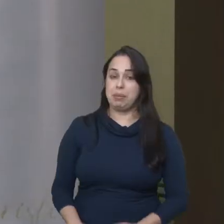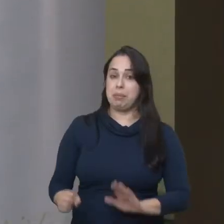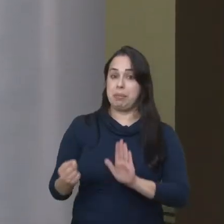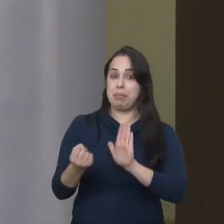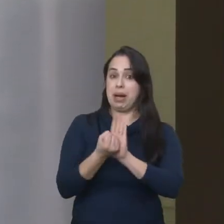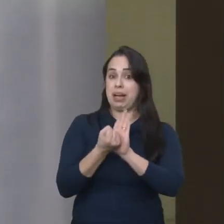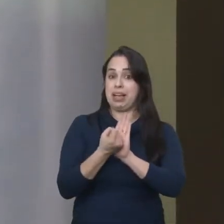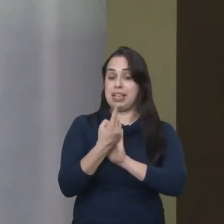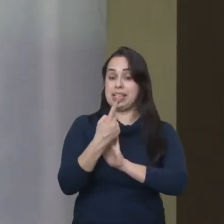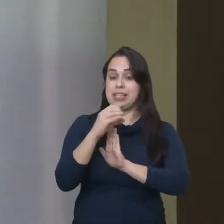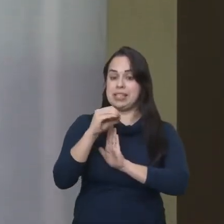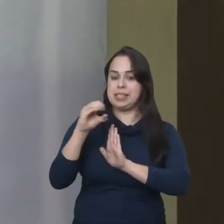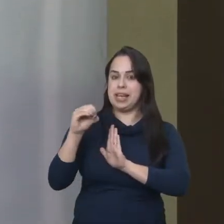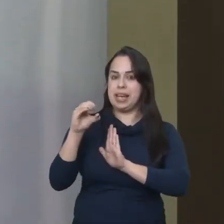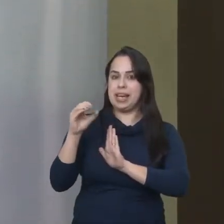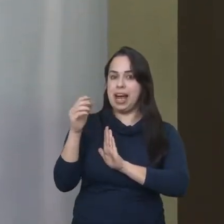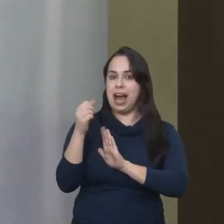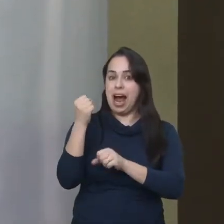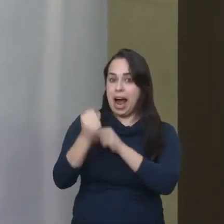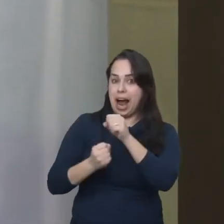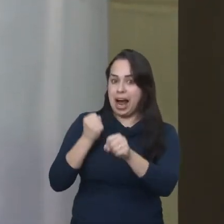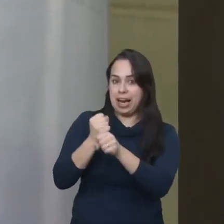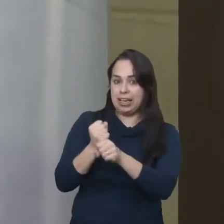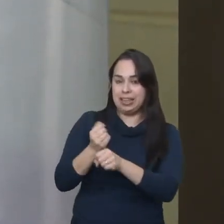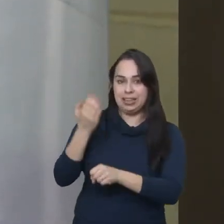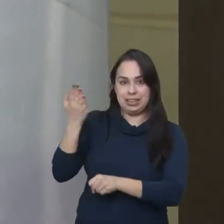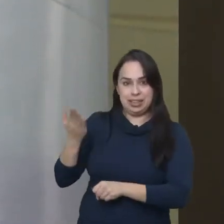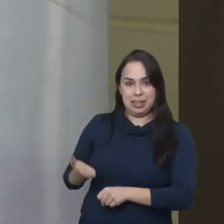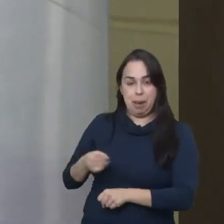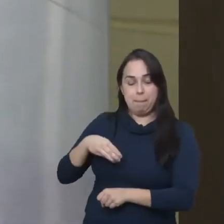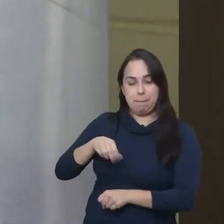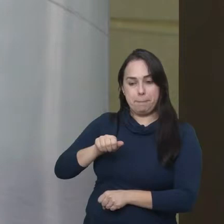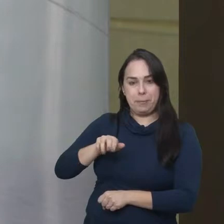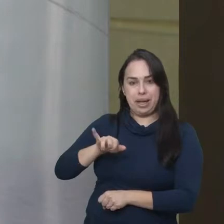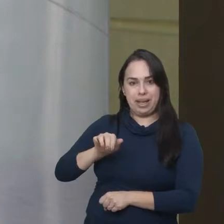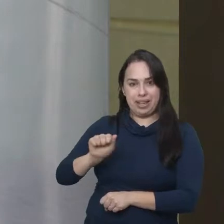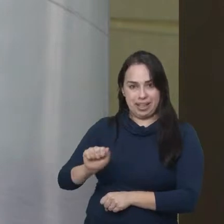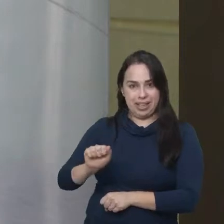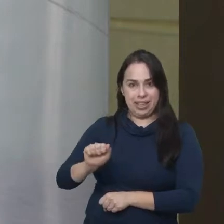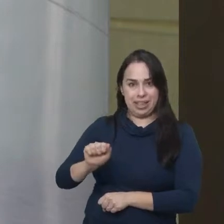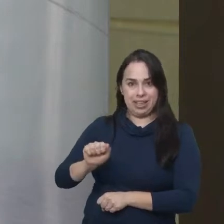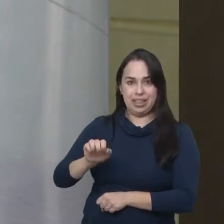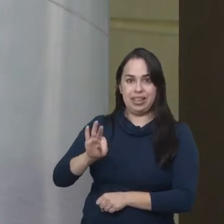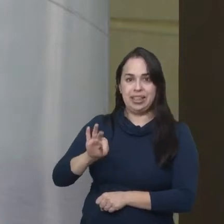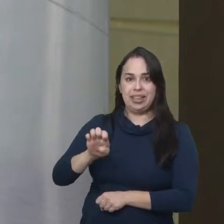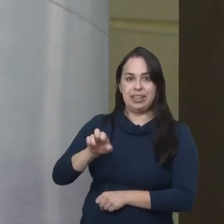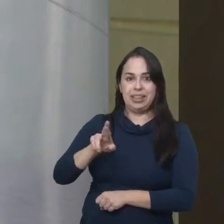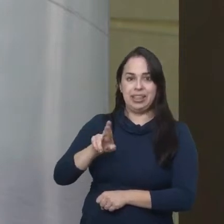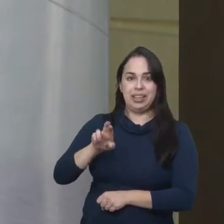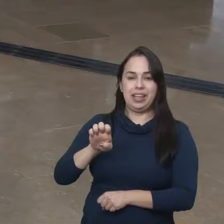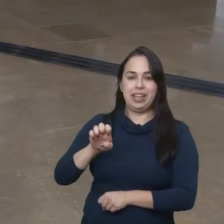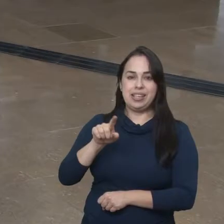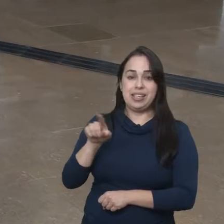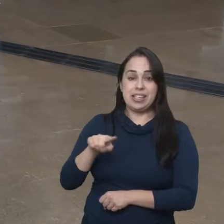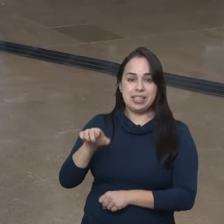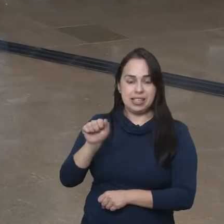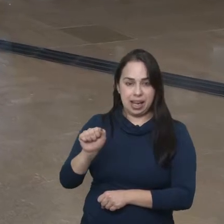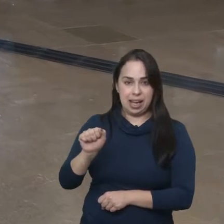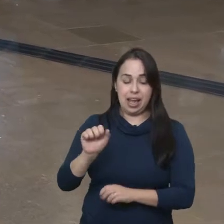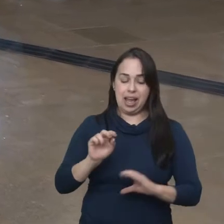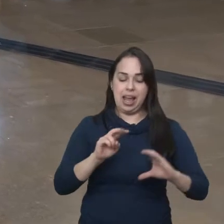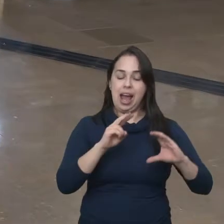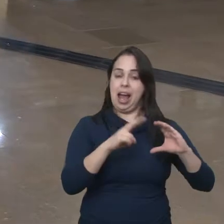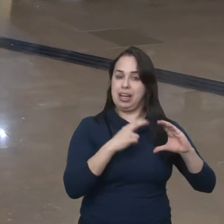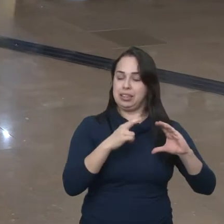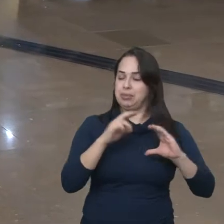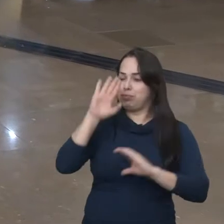Para marcar os 100 anos da chegada a São José dos Campos da Venerável Maria Teresa de Jesus Eucarístico, a Câmara